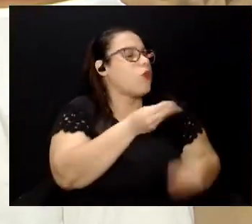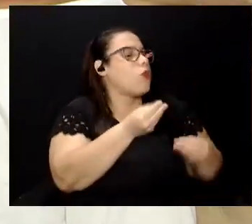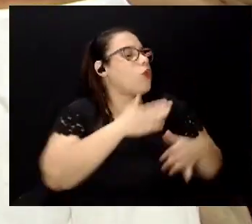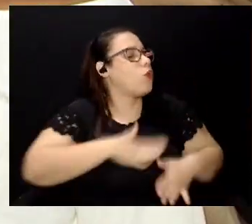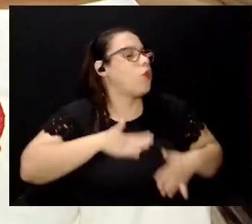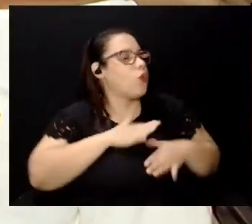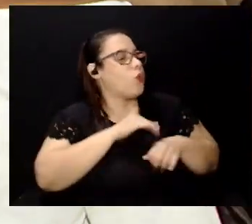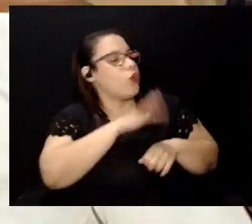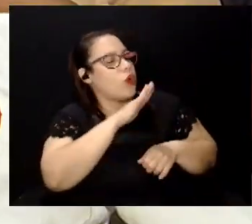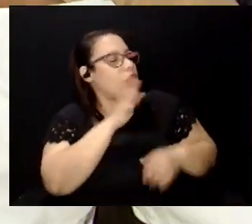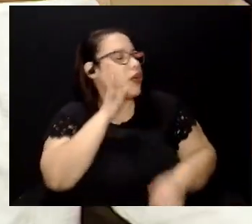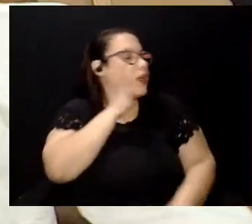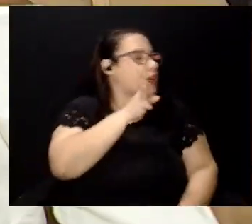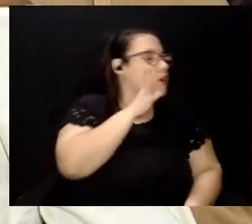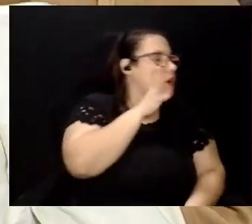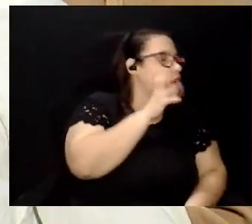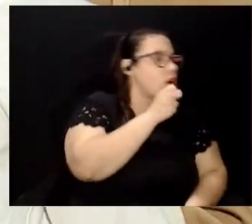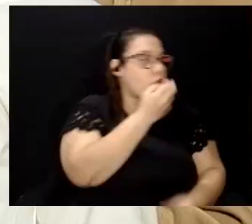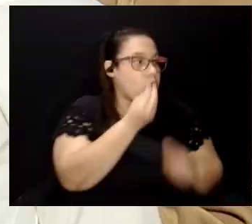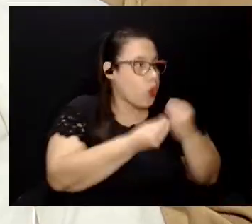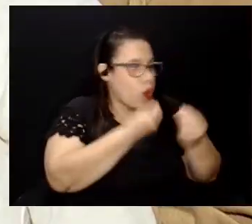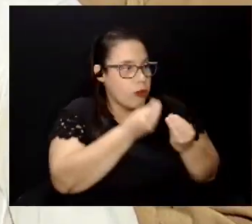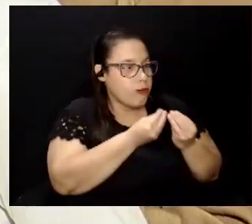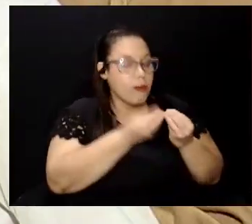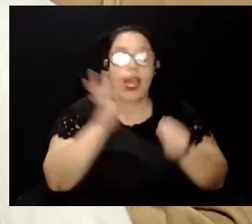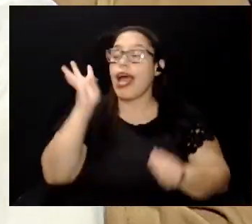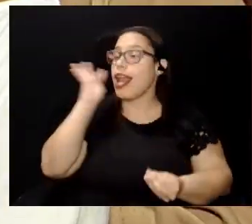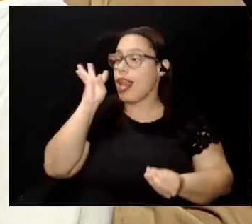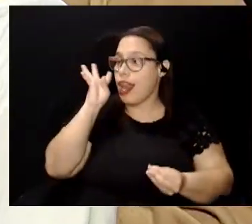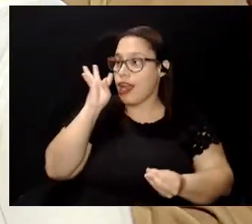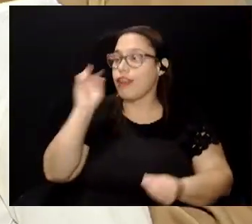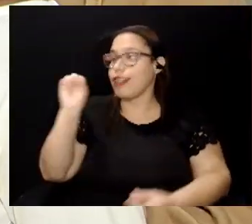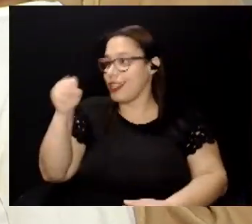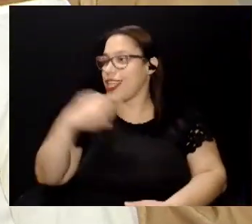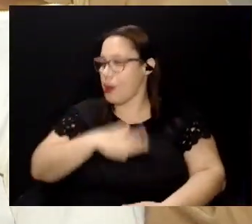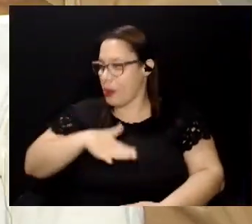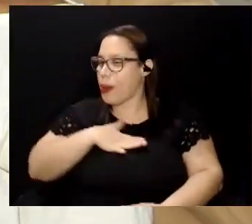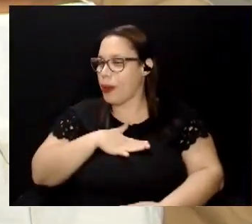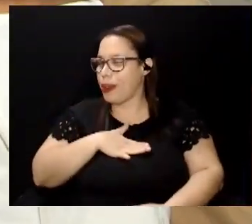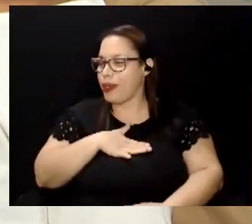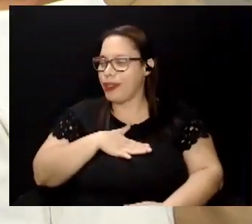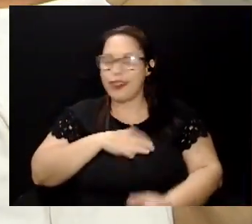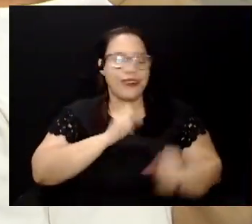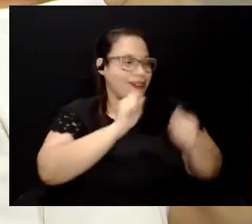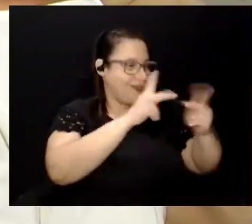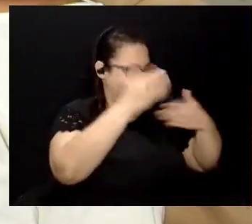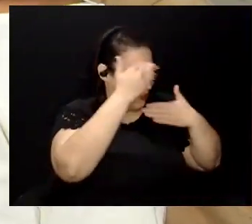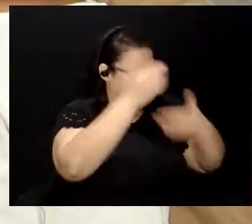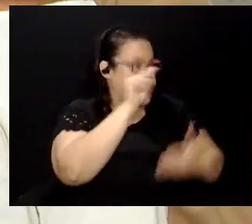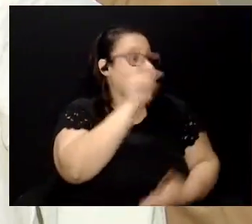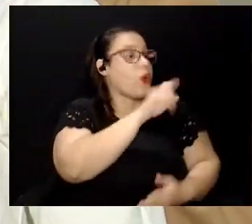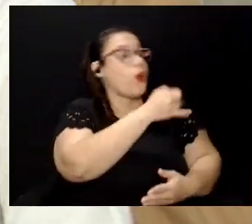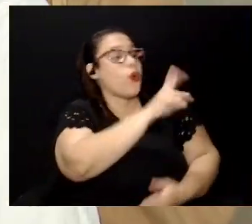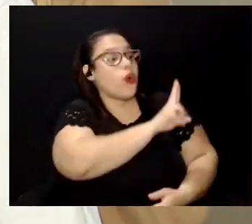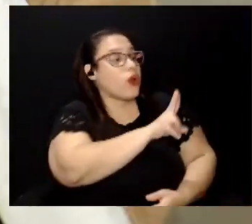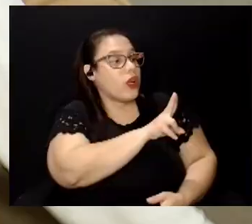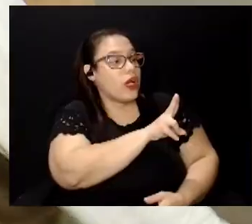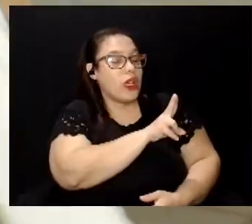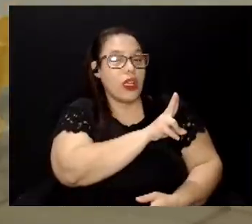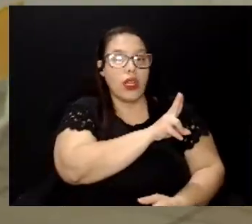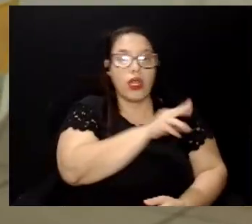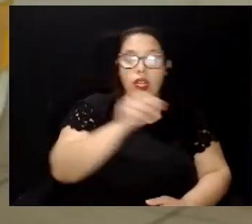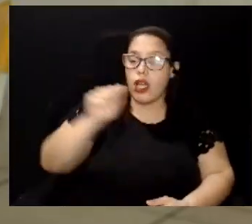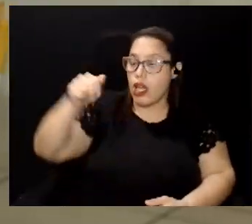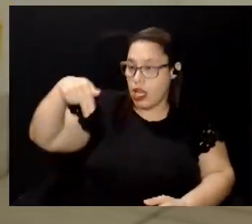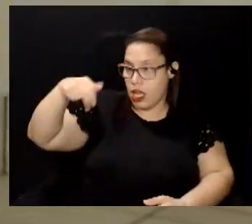professoras, você gosta? Elas são legais? Como que é? Elas são legais. Tá certo, então. E você, qual que é o seu nome?